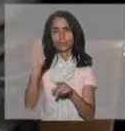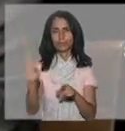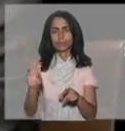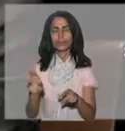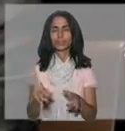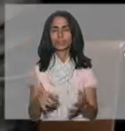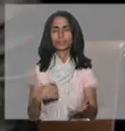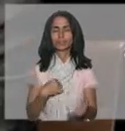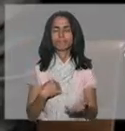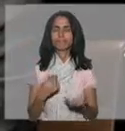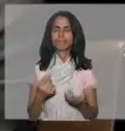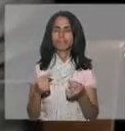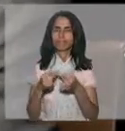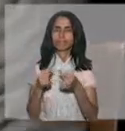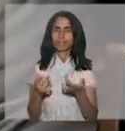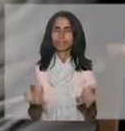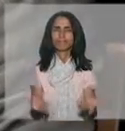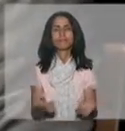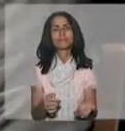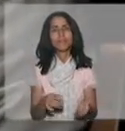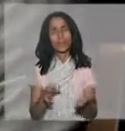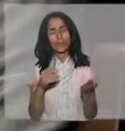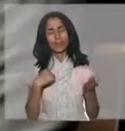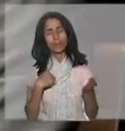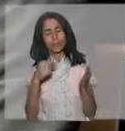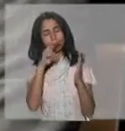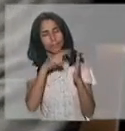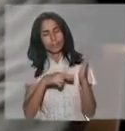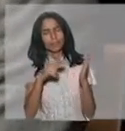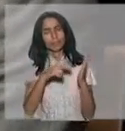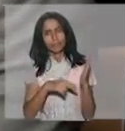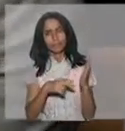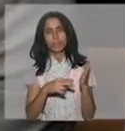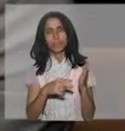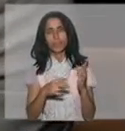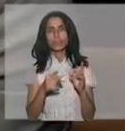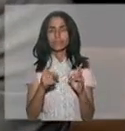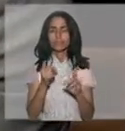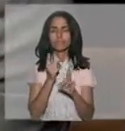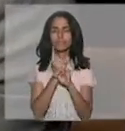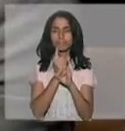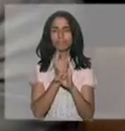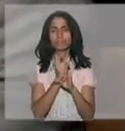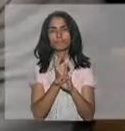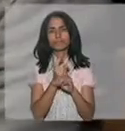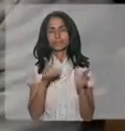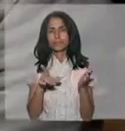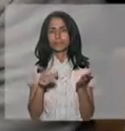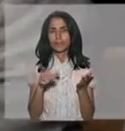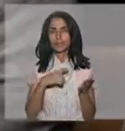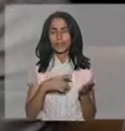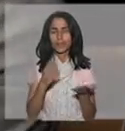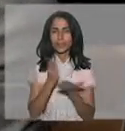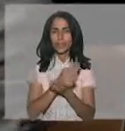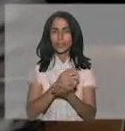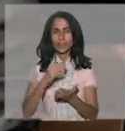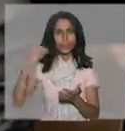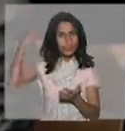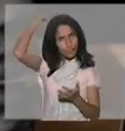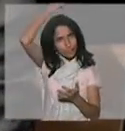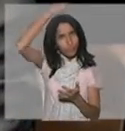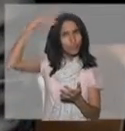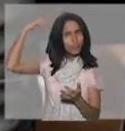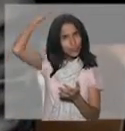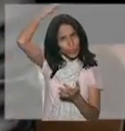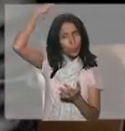sobre isso e eu descobrir que inclusive tem turbantes por exemplo mais volumosos que é usado